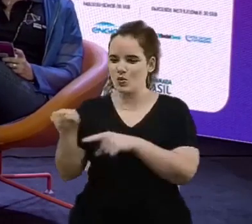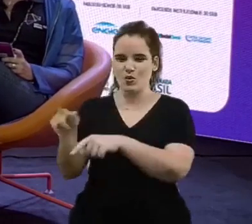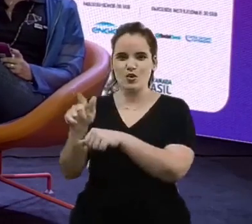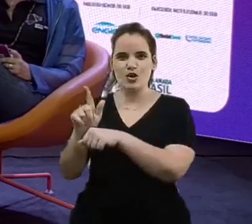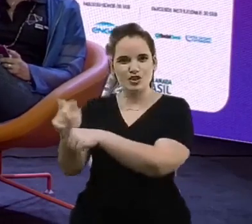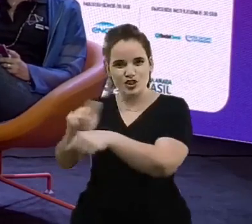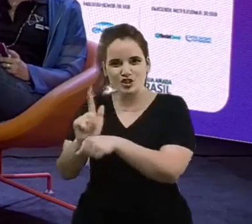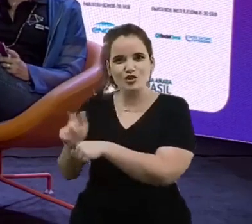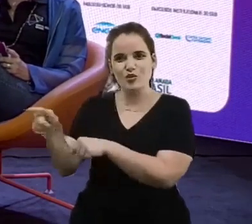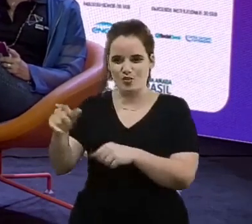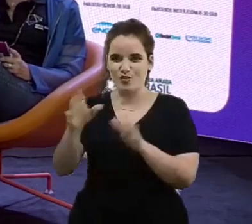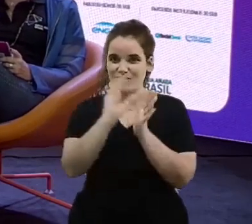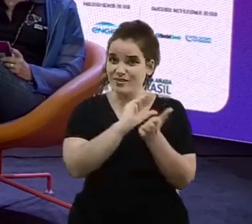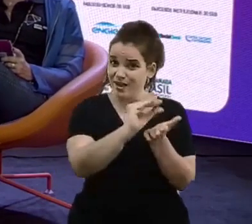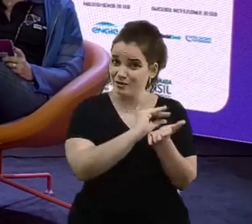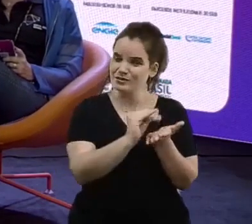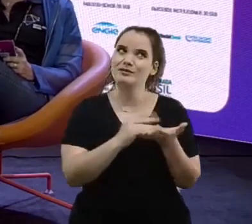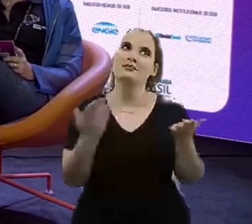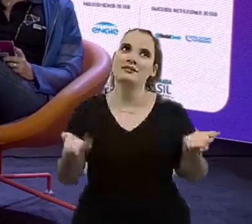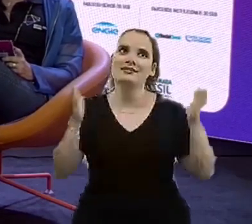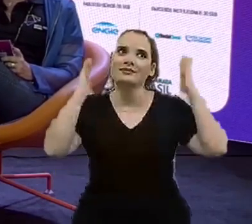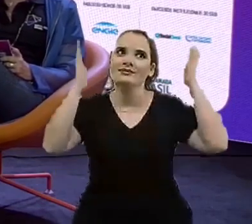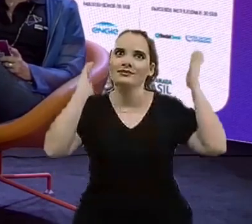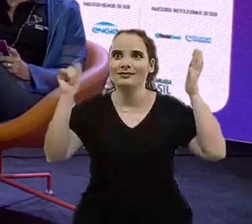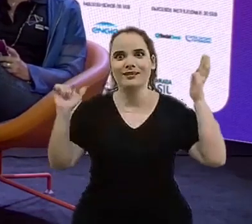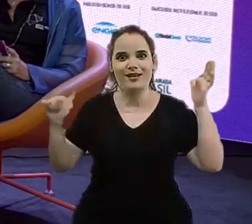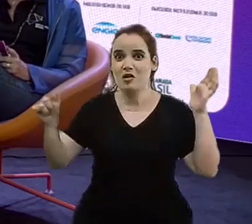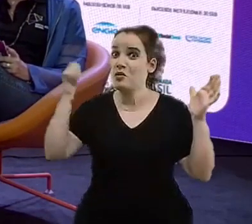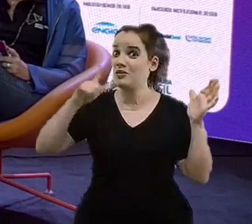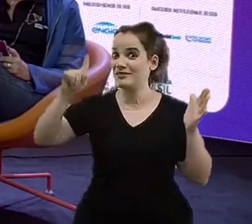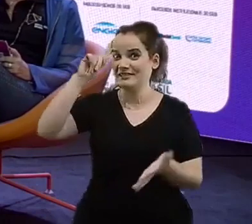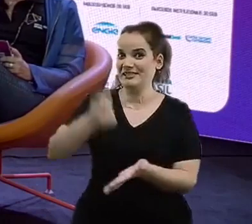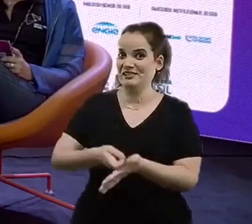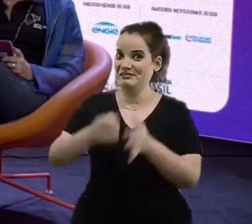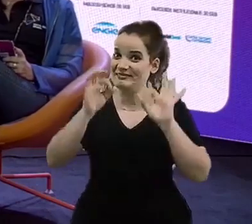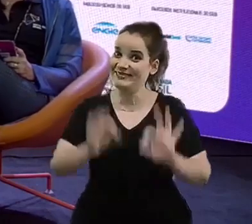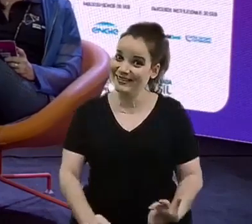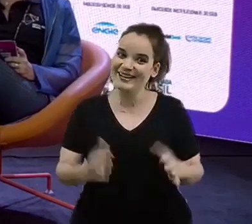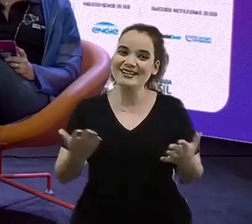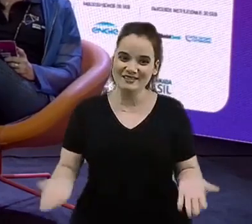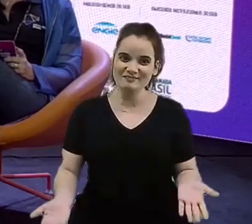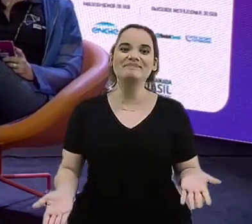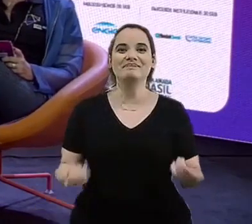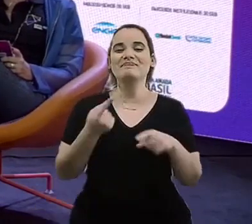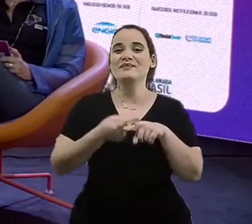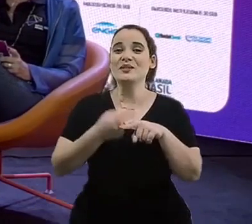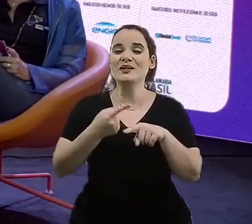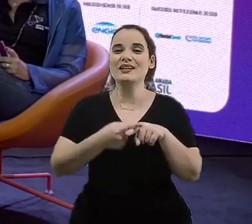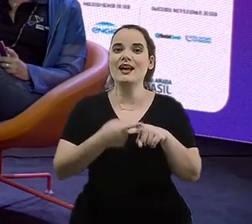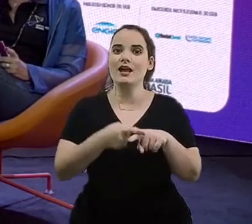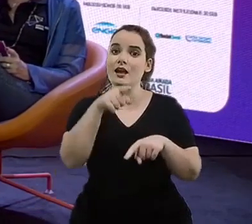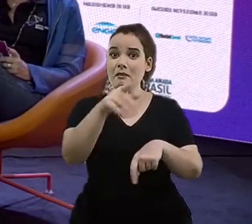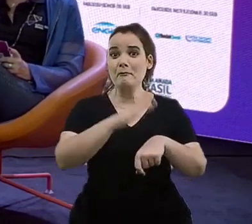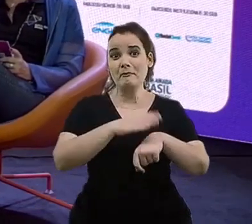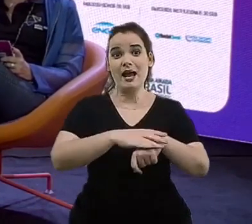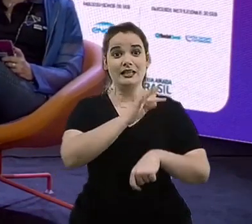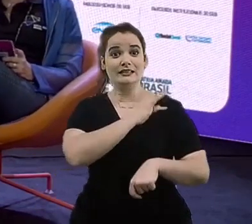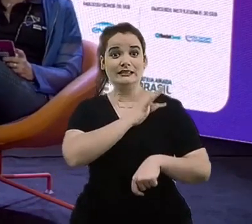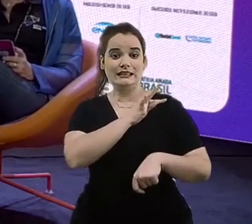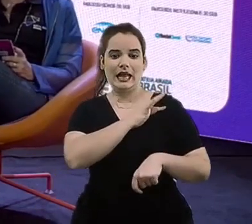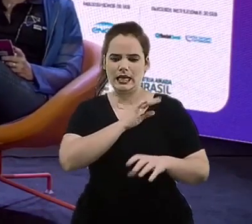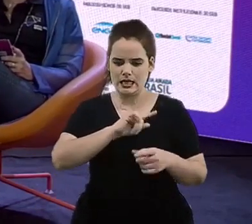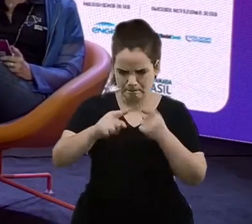equipe técnica, né, que viu o valor na metodologia e trouxe uma série de resultados depois de 8